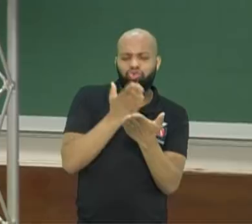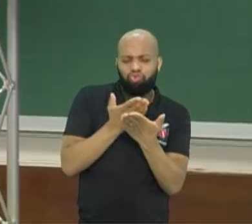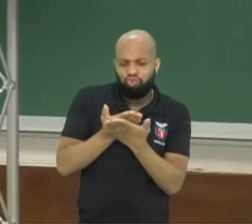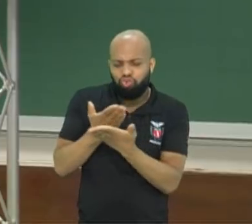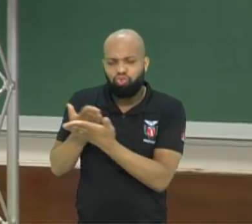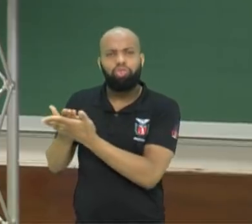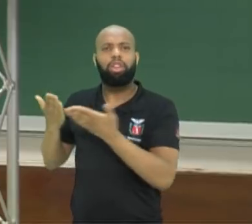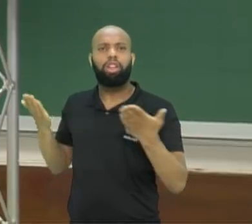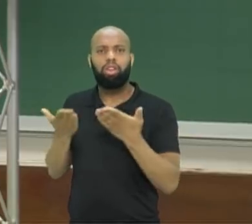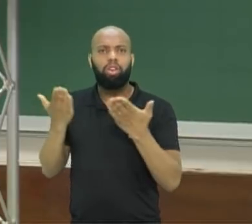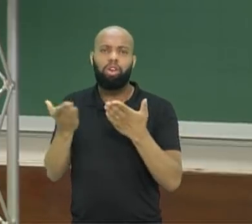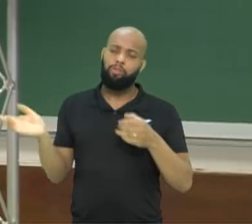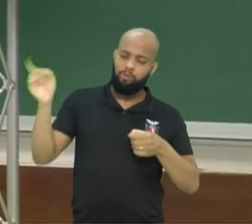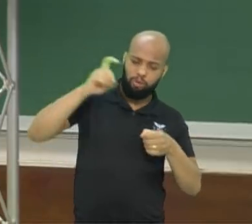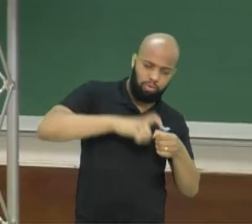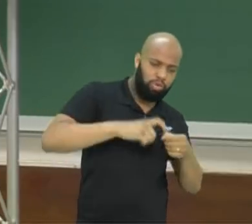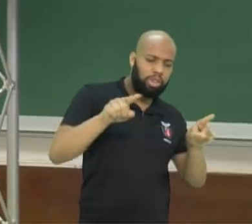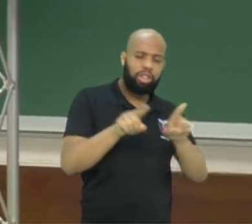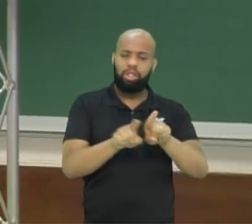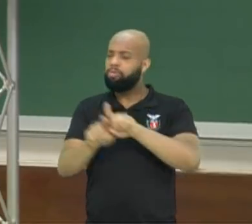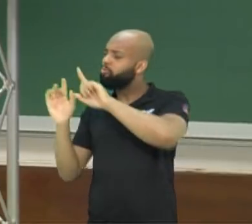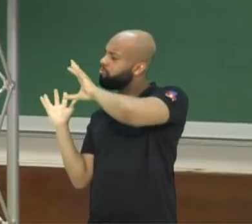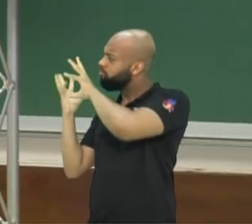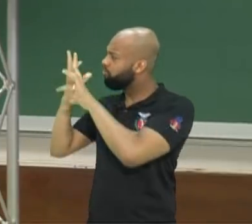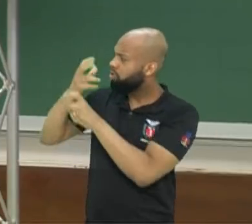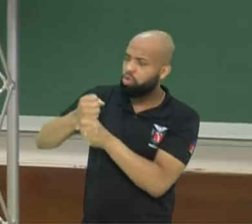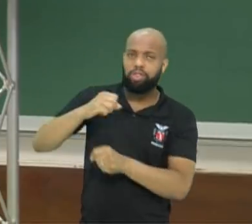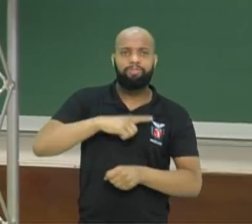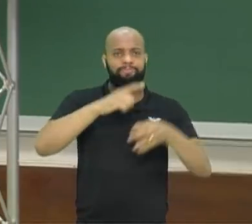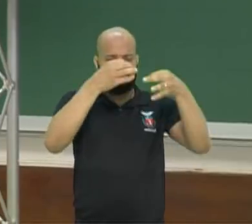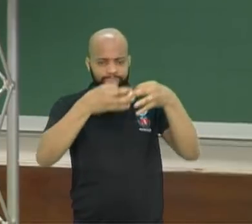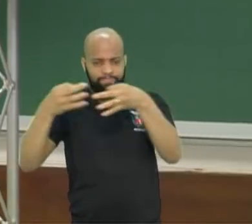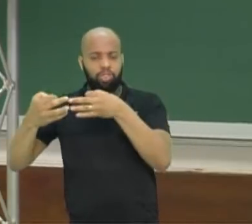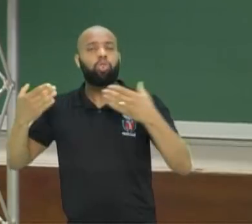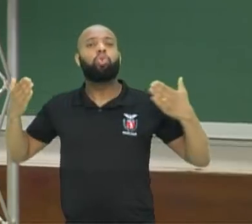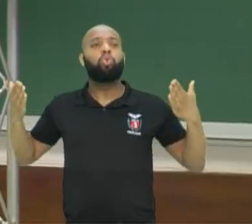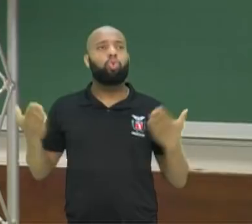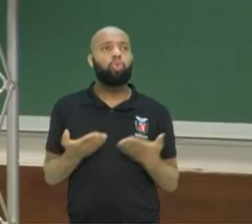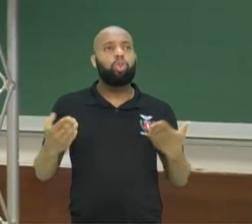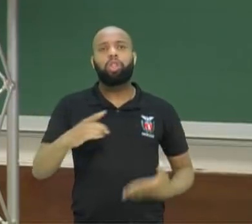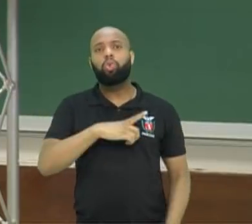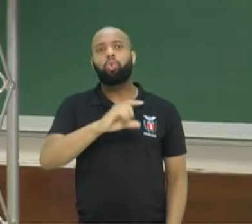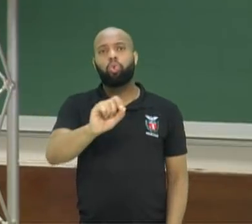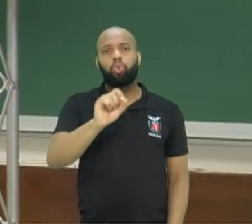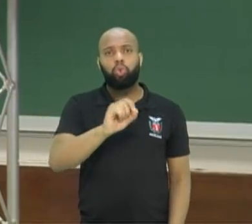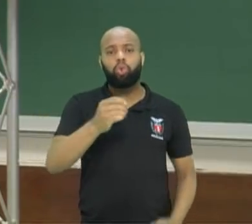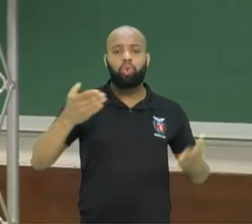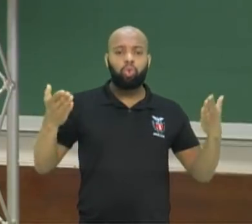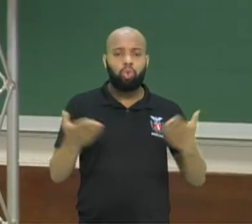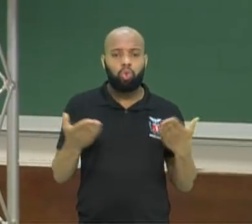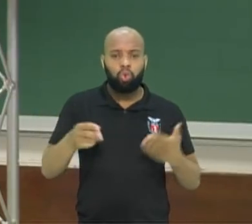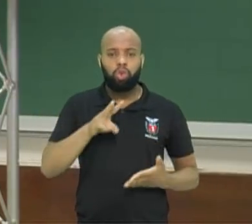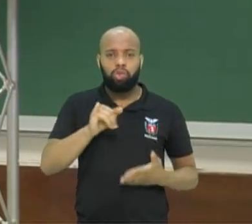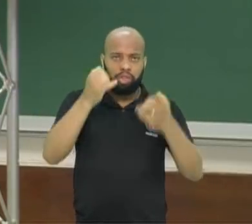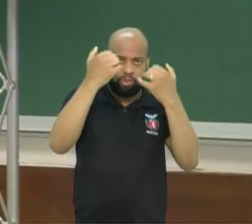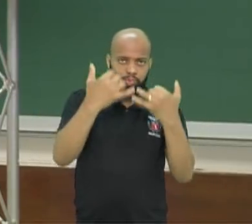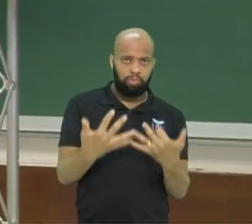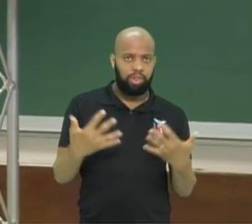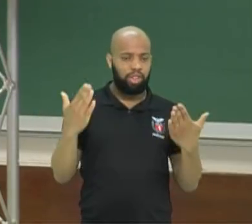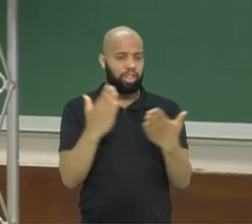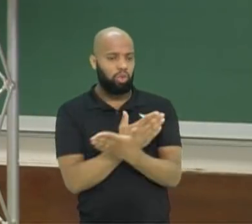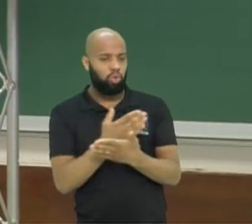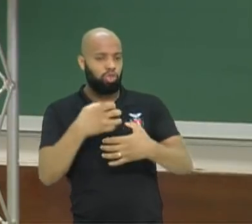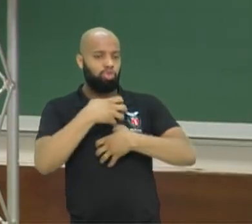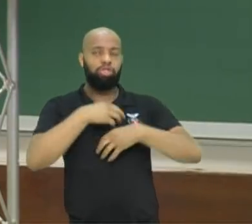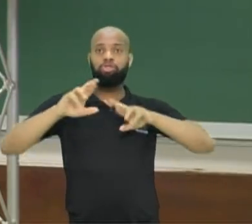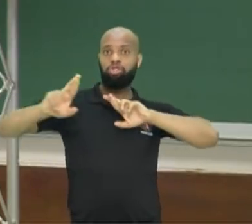gente retomou, a gente revisou, tá tudo bem certinho. E hoje a gente vai falar sobre algumas diferentes formas